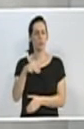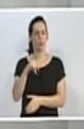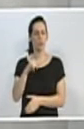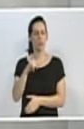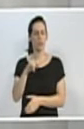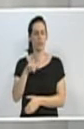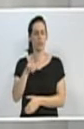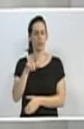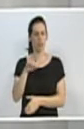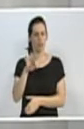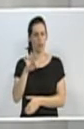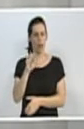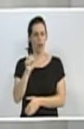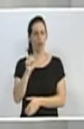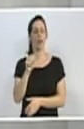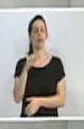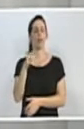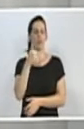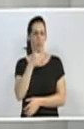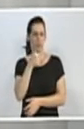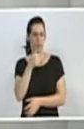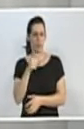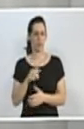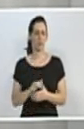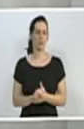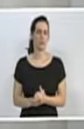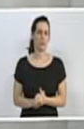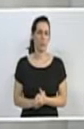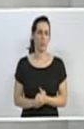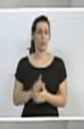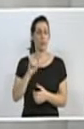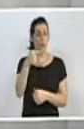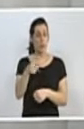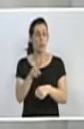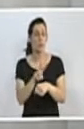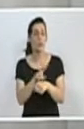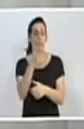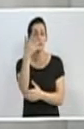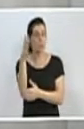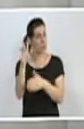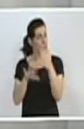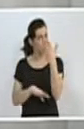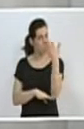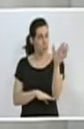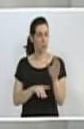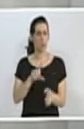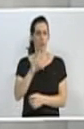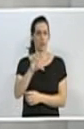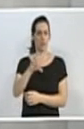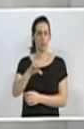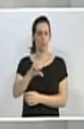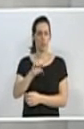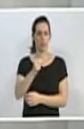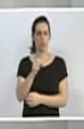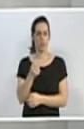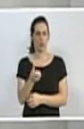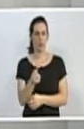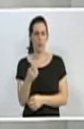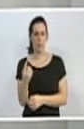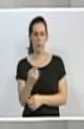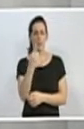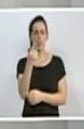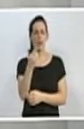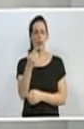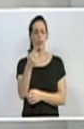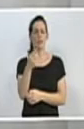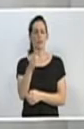em 5 de maio, é implantado o Grupo da Polícia Militar de Proteção Ambiental. Em 1996, foi instalada a primeira